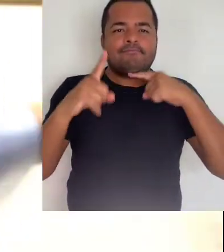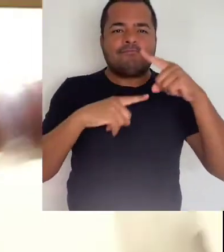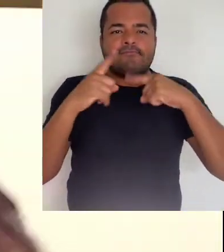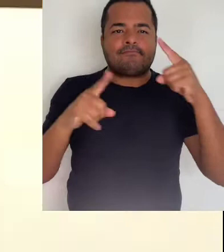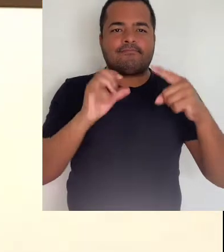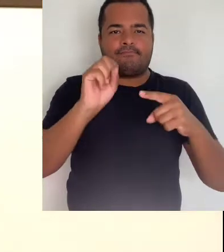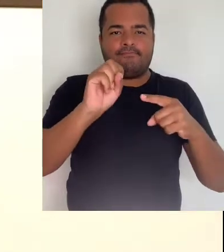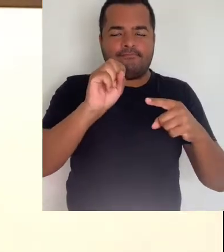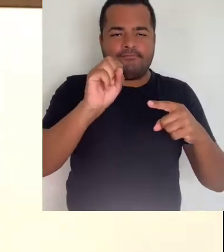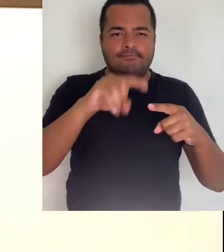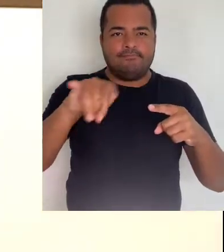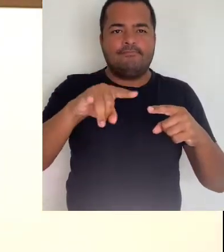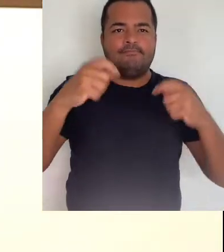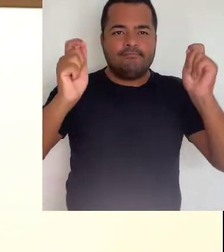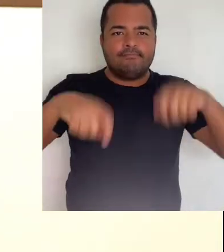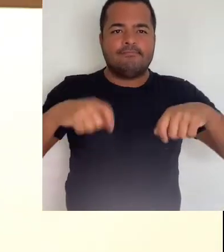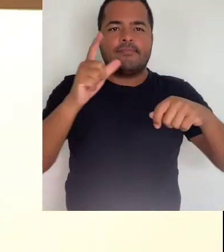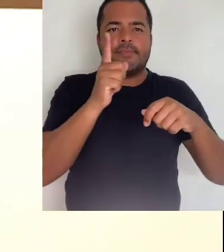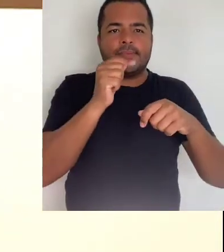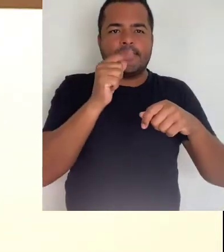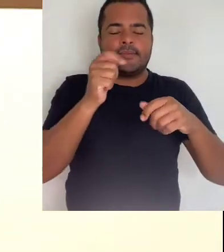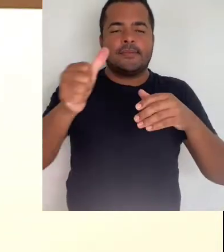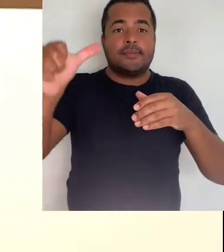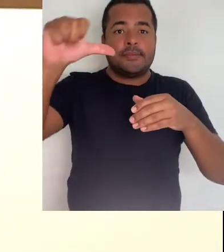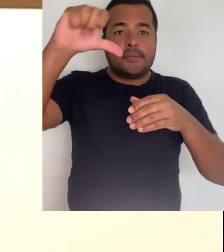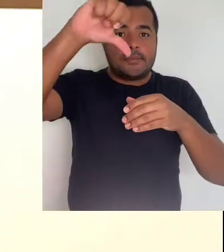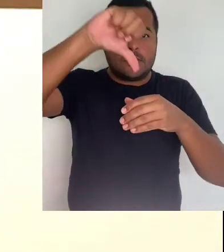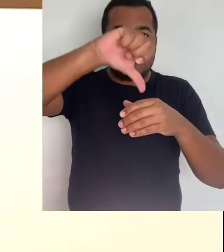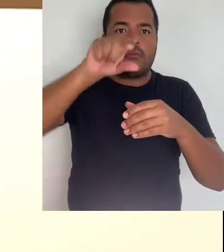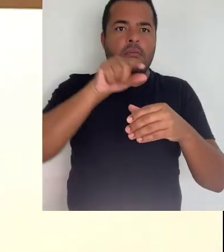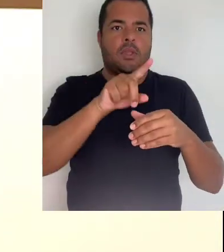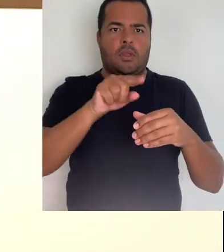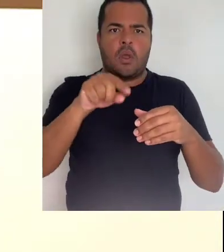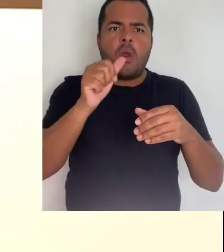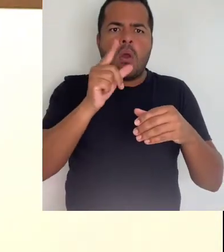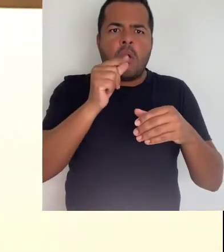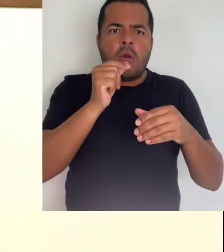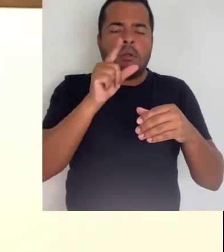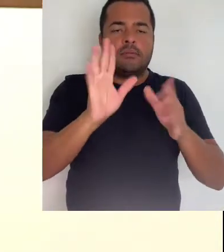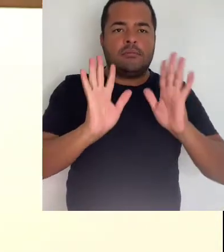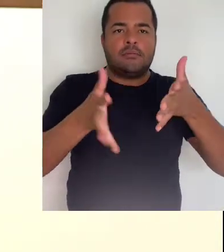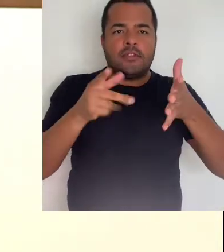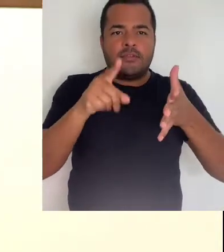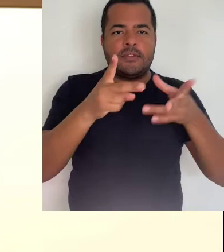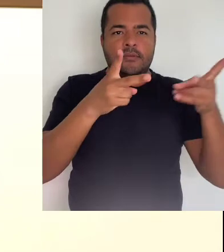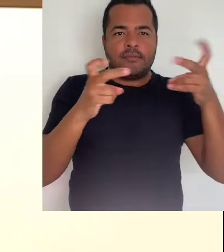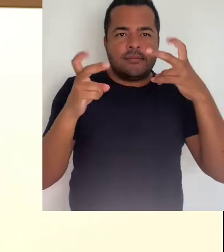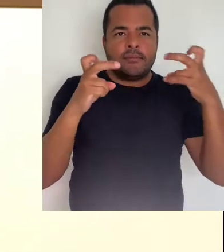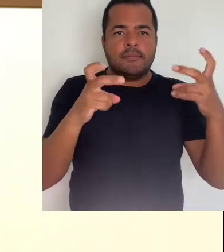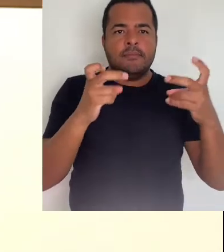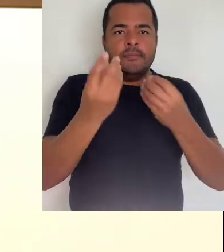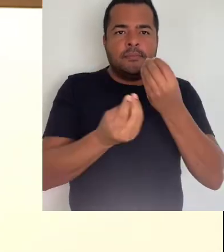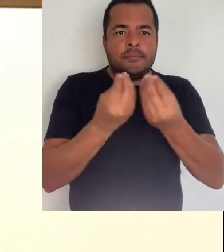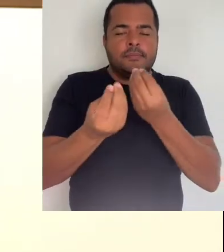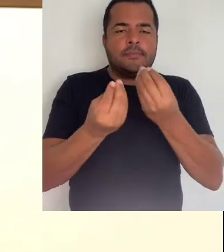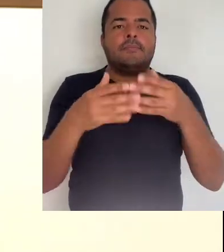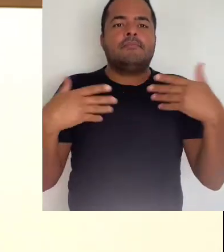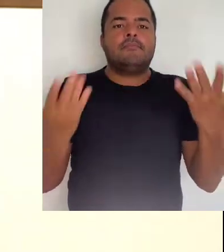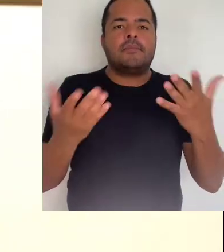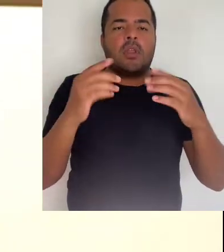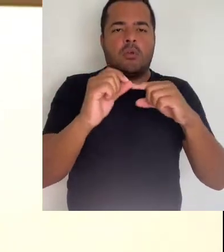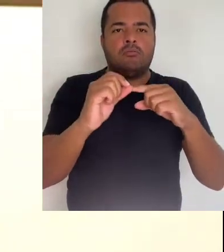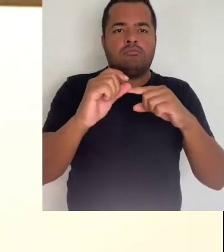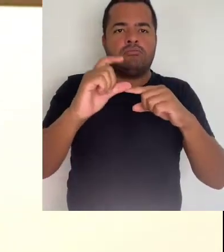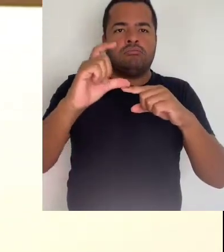tiver dúvida, é só você colocar um pouquinho mais de água, ó. E aí, com a água, você vai observar qual é aquela que